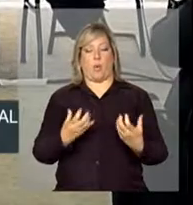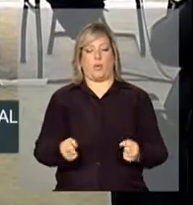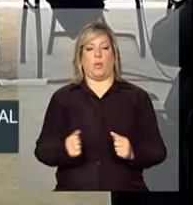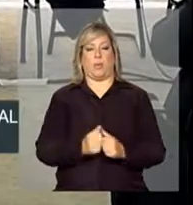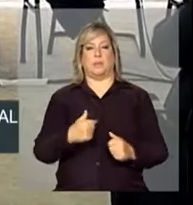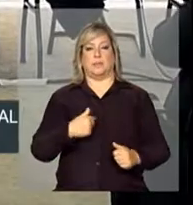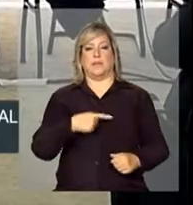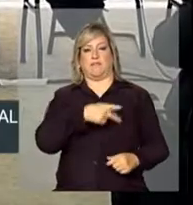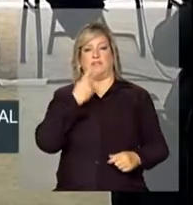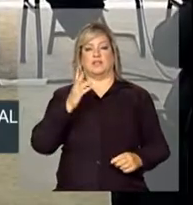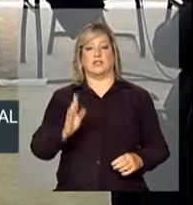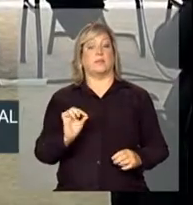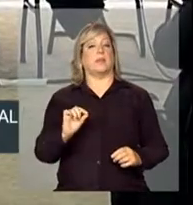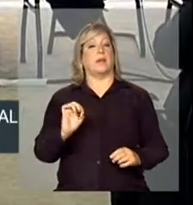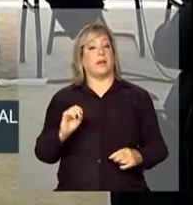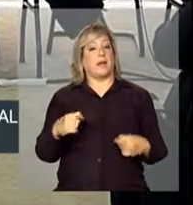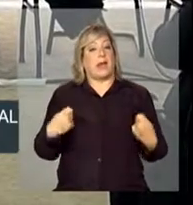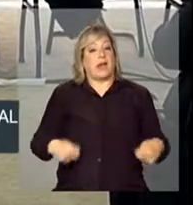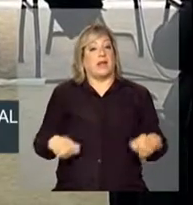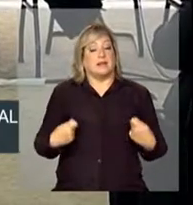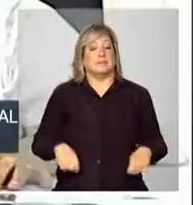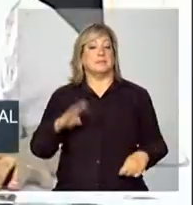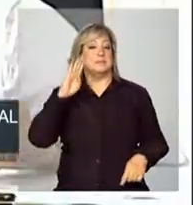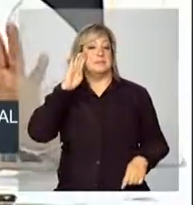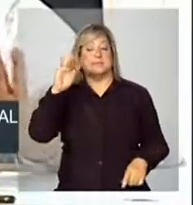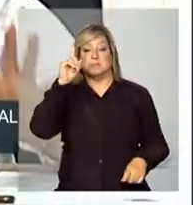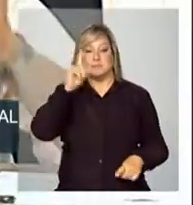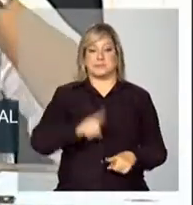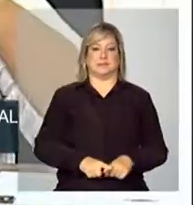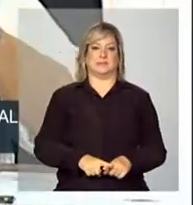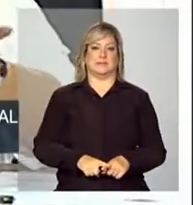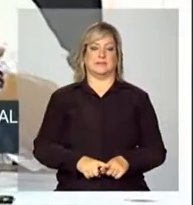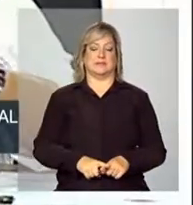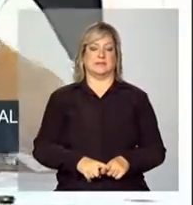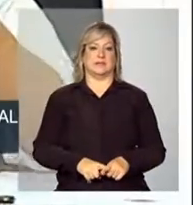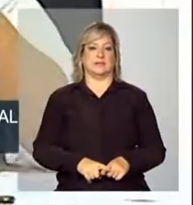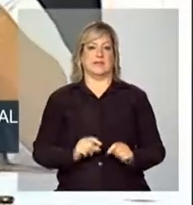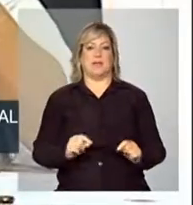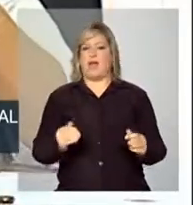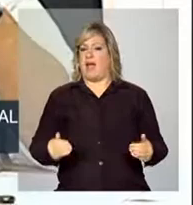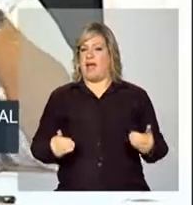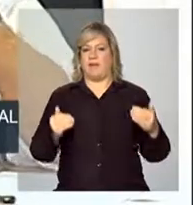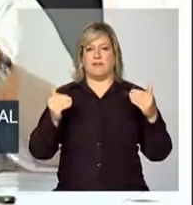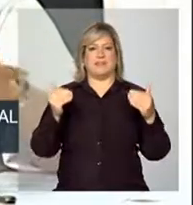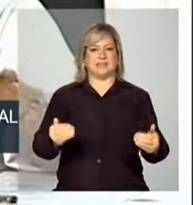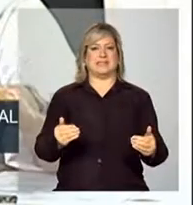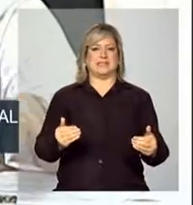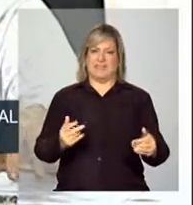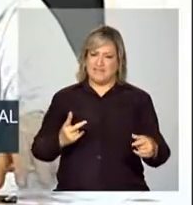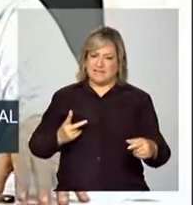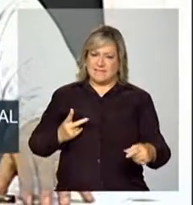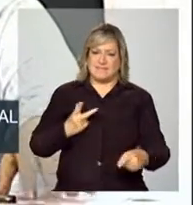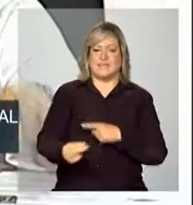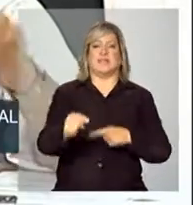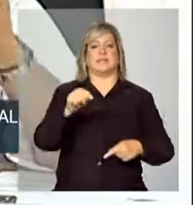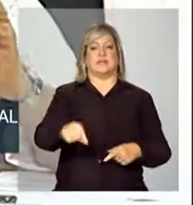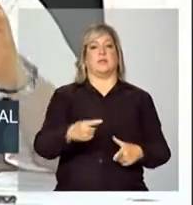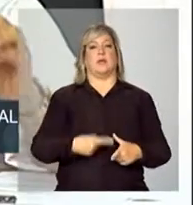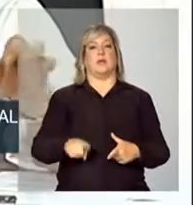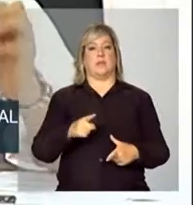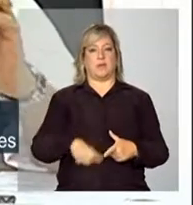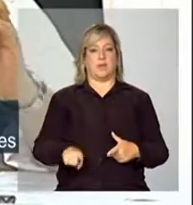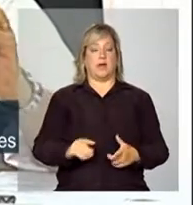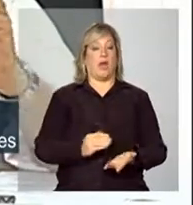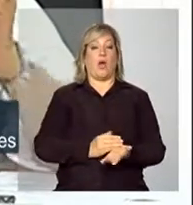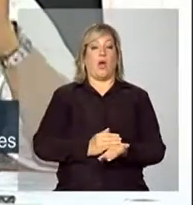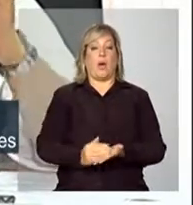é uma necessidade absoluta de avançarmos é atacarmos o problema